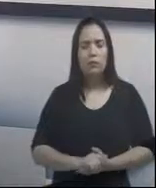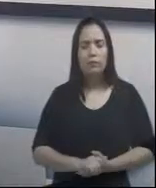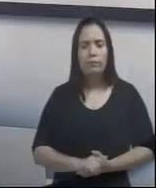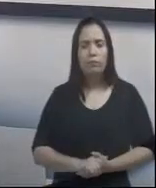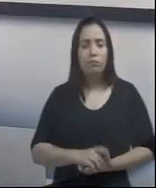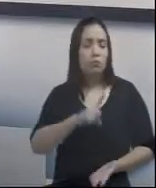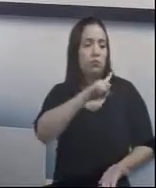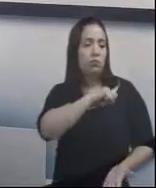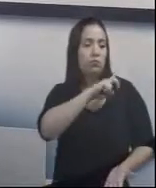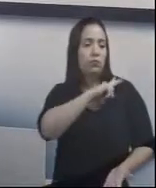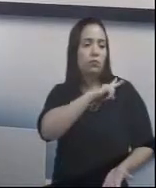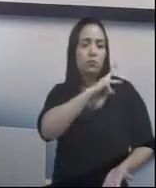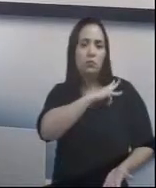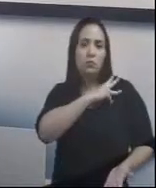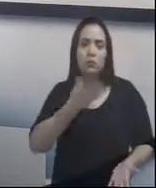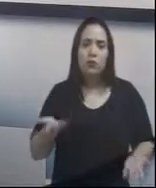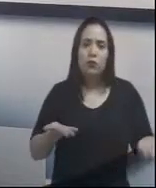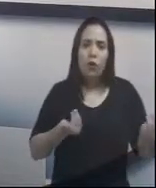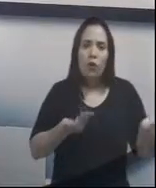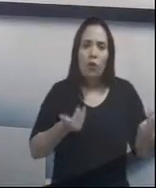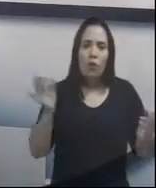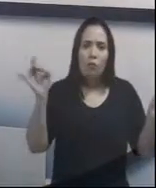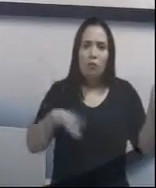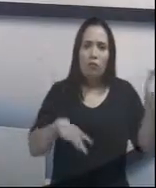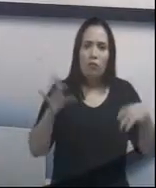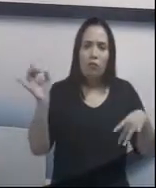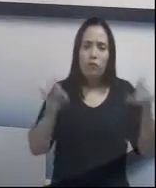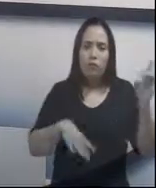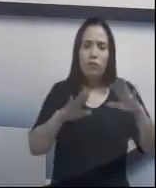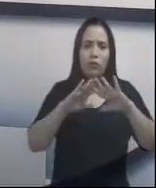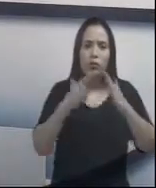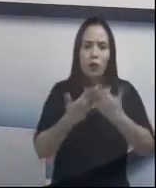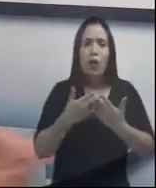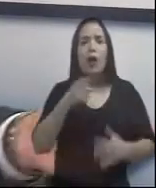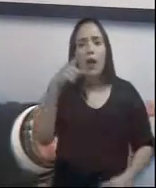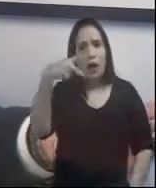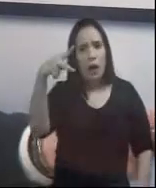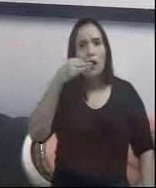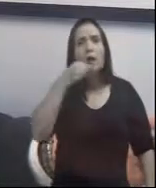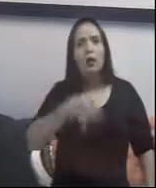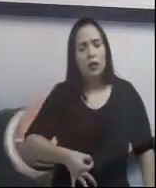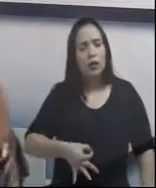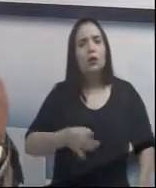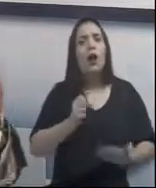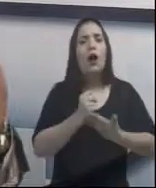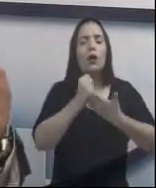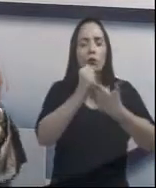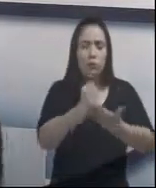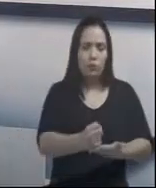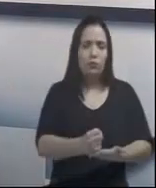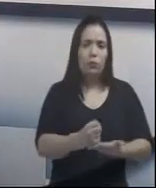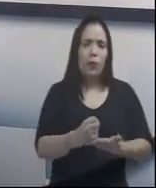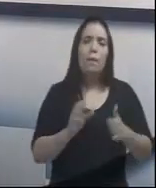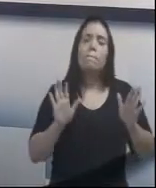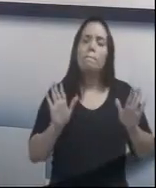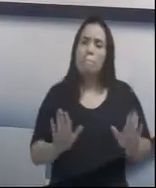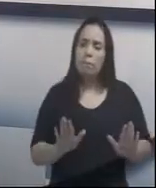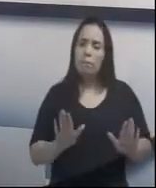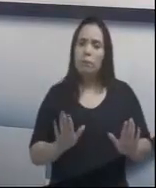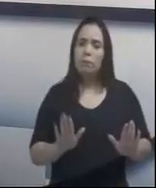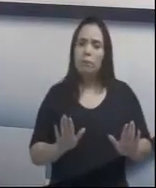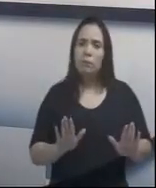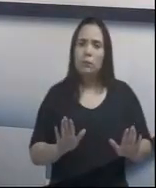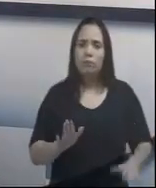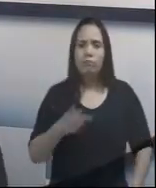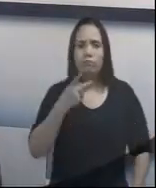do ensino médio, ou seja, dos adolescentes. Esse é um fato. É uma crítica que ajuda, deputado, que ajuda. Mas